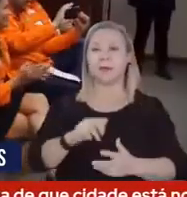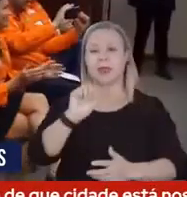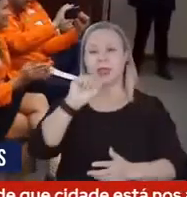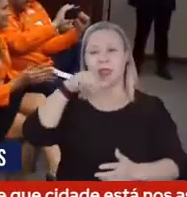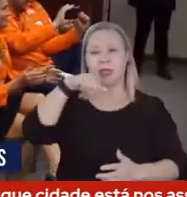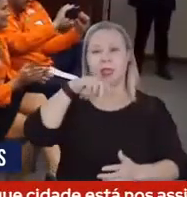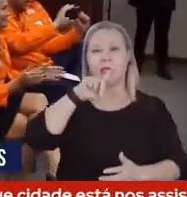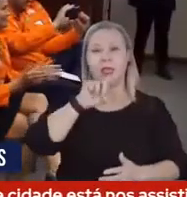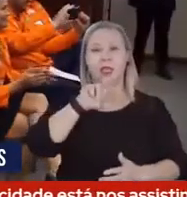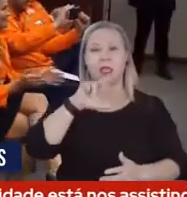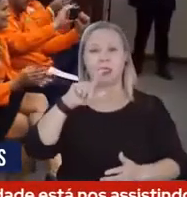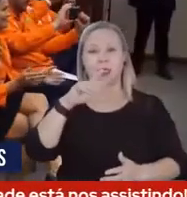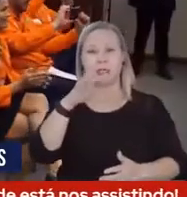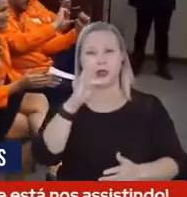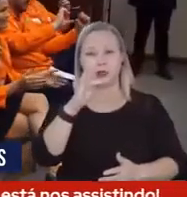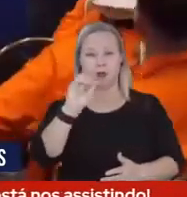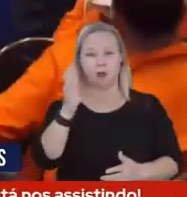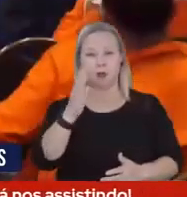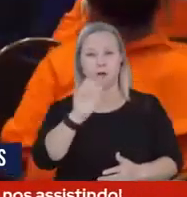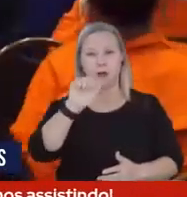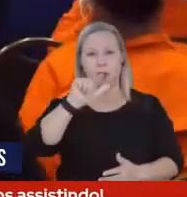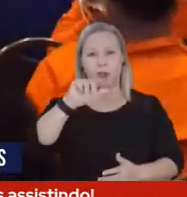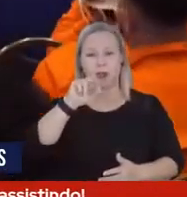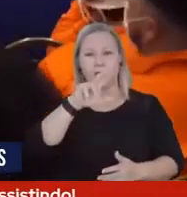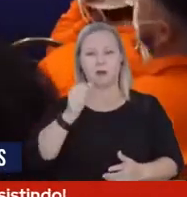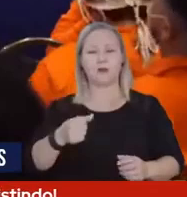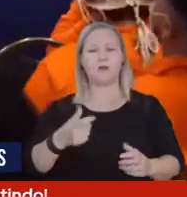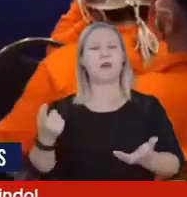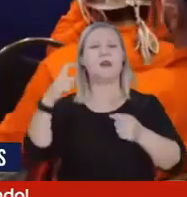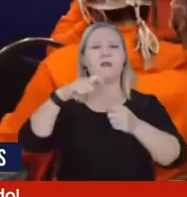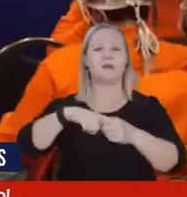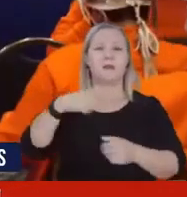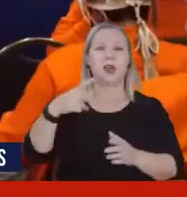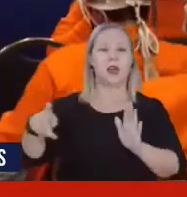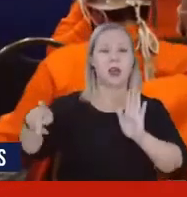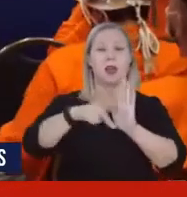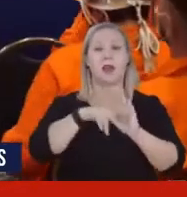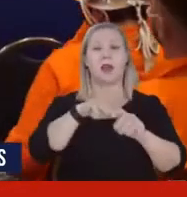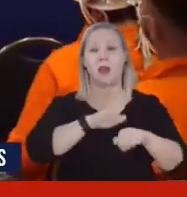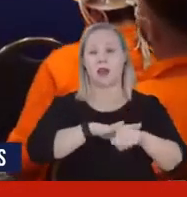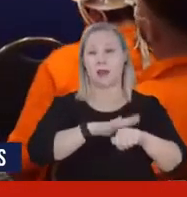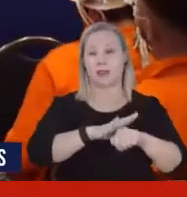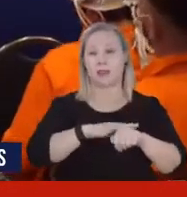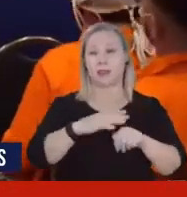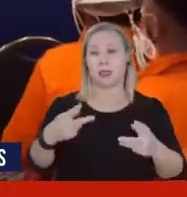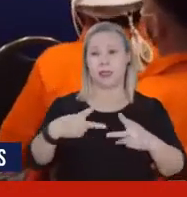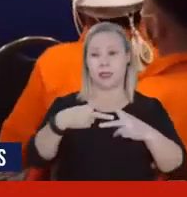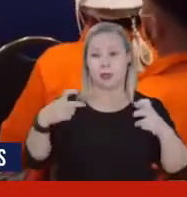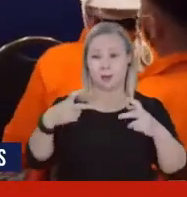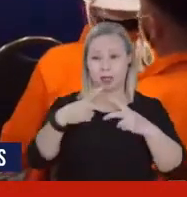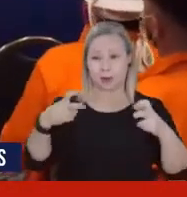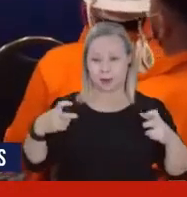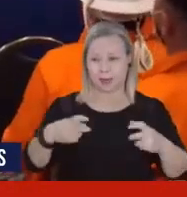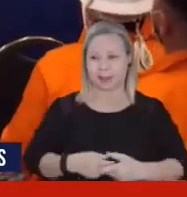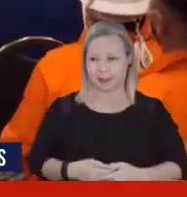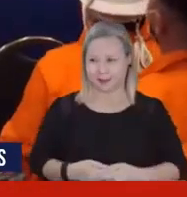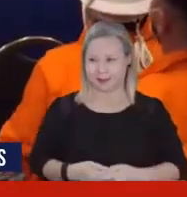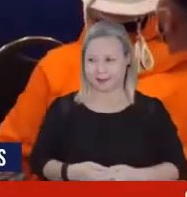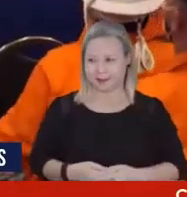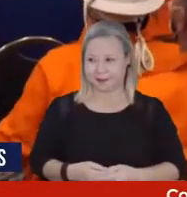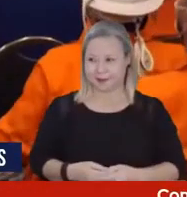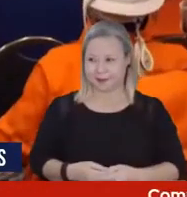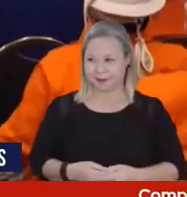uma refinaria da Petrobras. Valeu, presidente. Olha